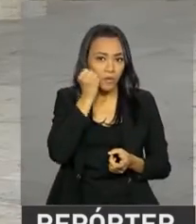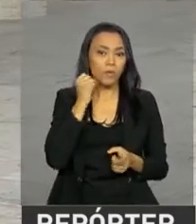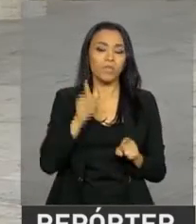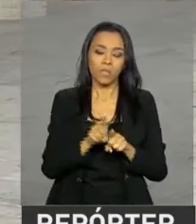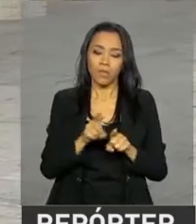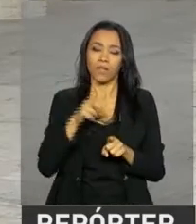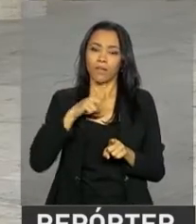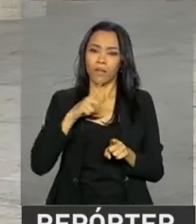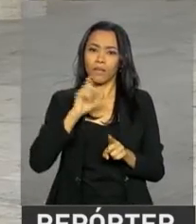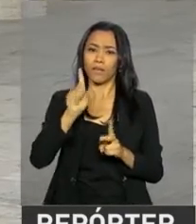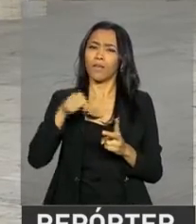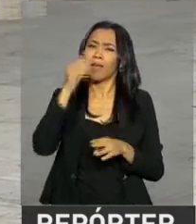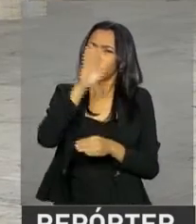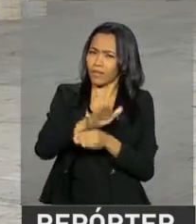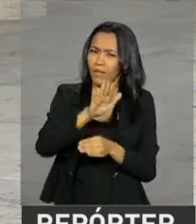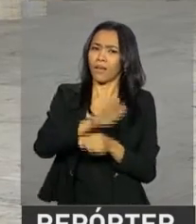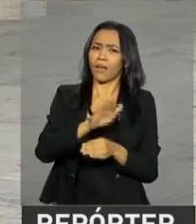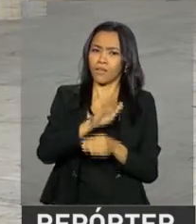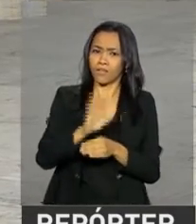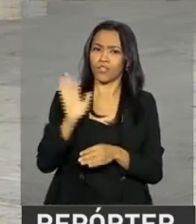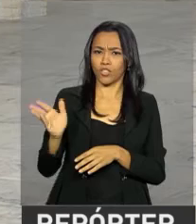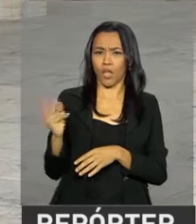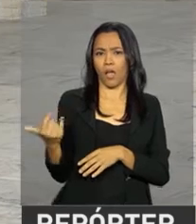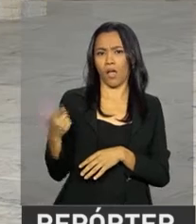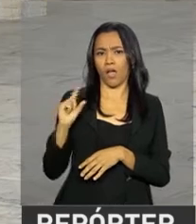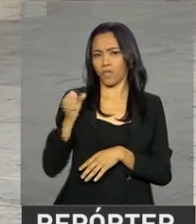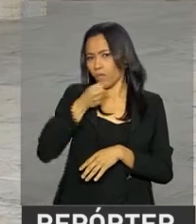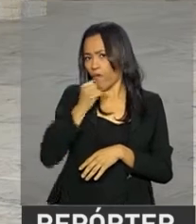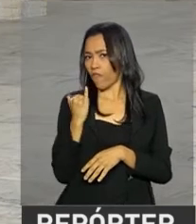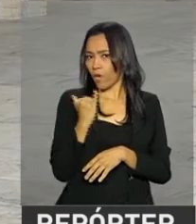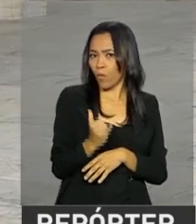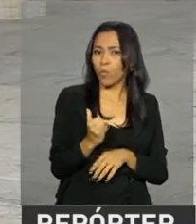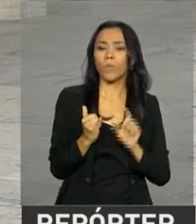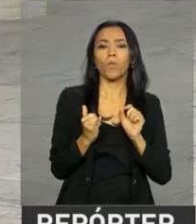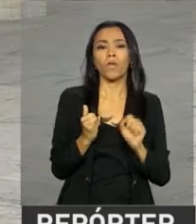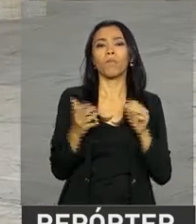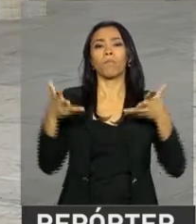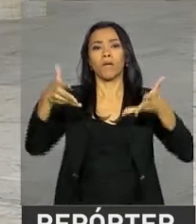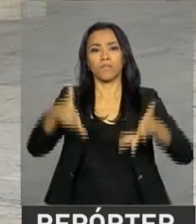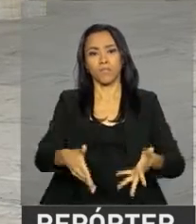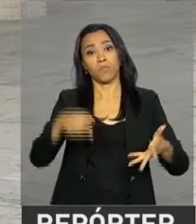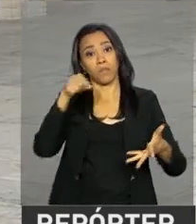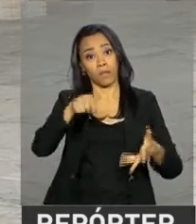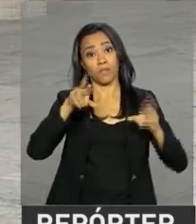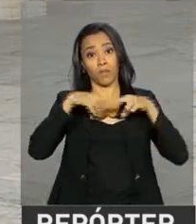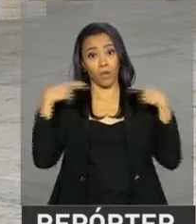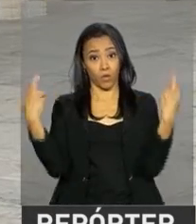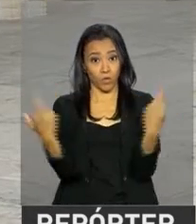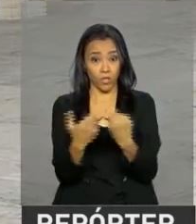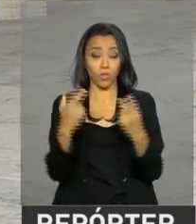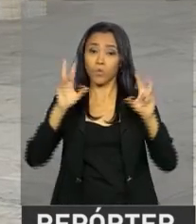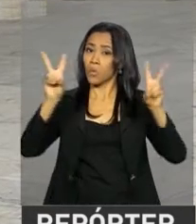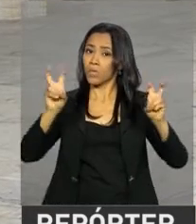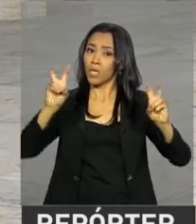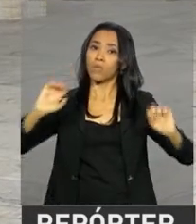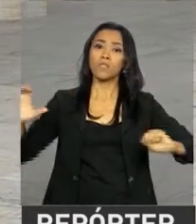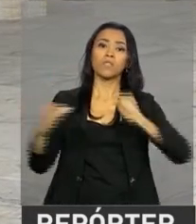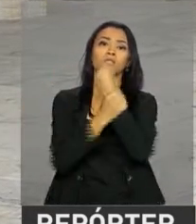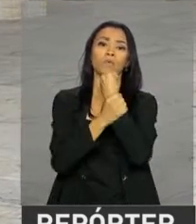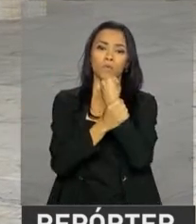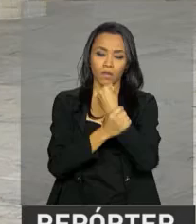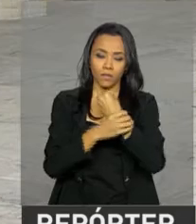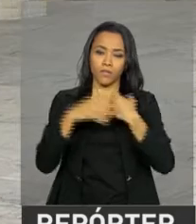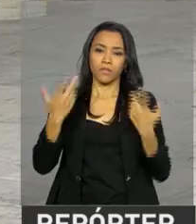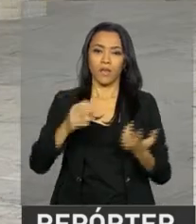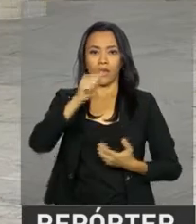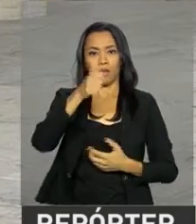e no início da tarde como repórter joão pedro neto já adiantou participa de dessa reunião sobre segurança nas fronteiras às 15 horas